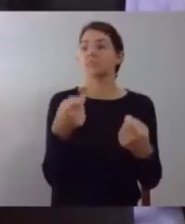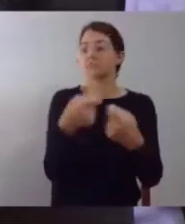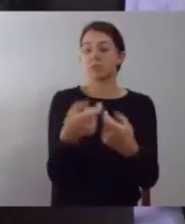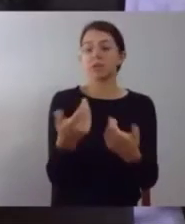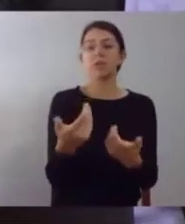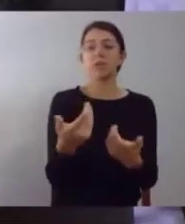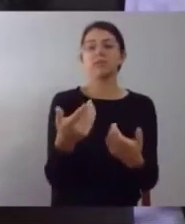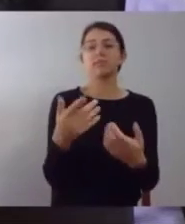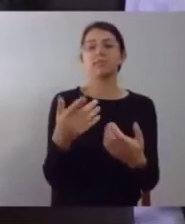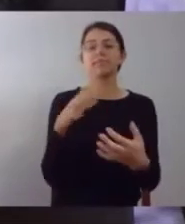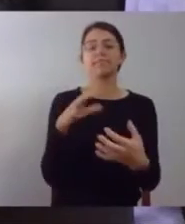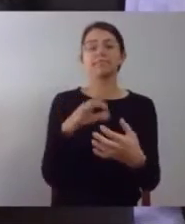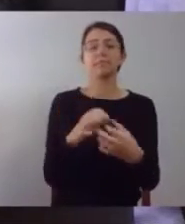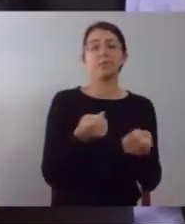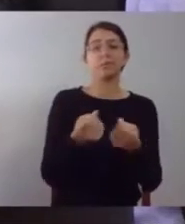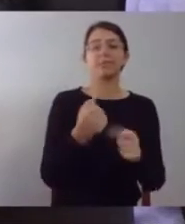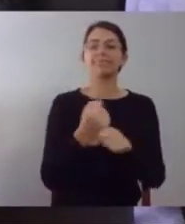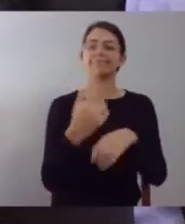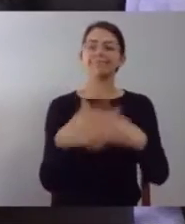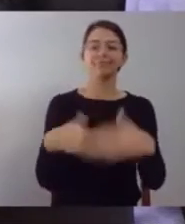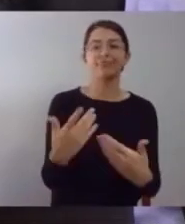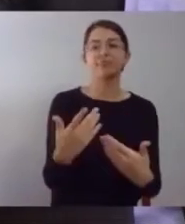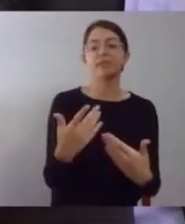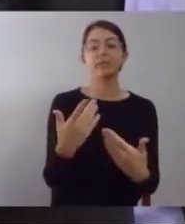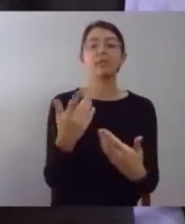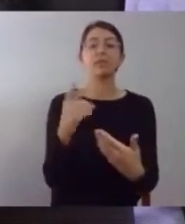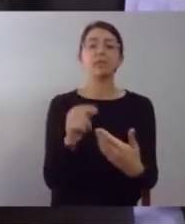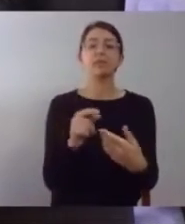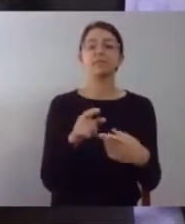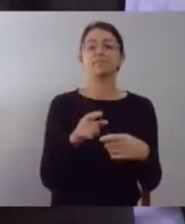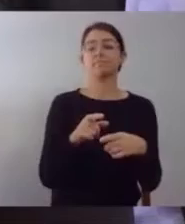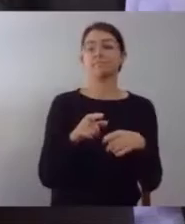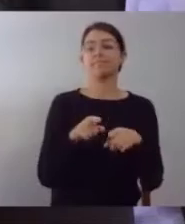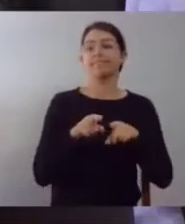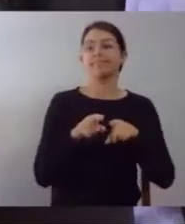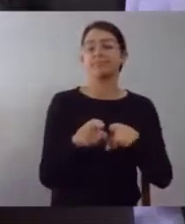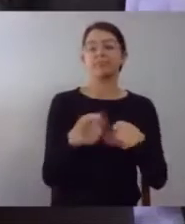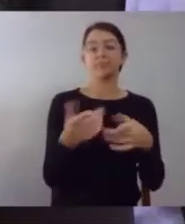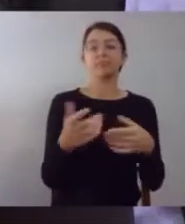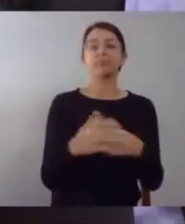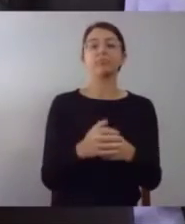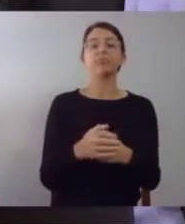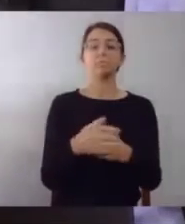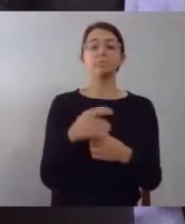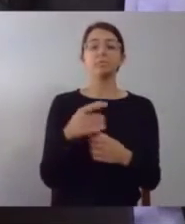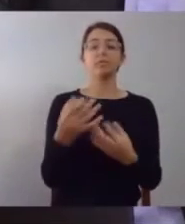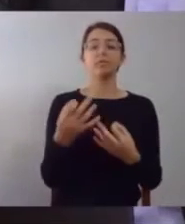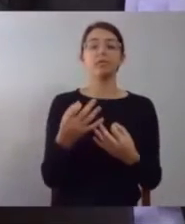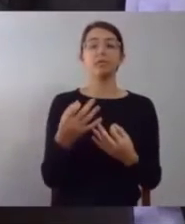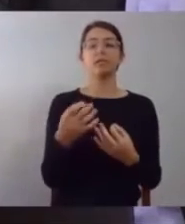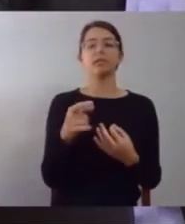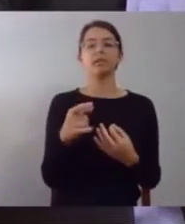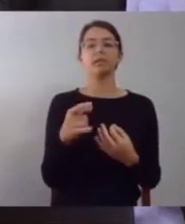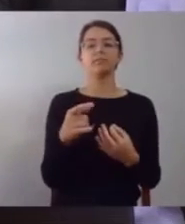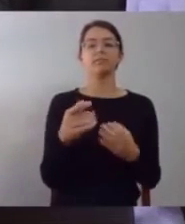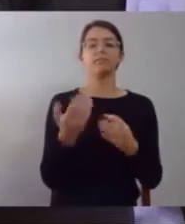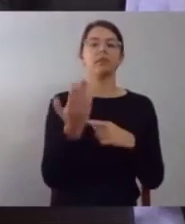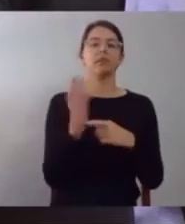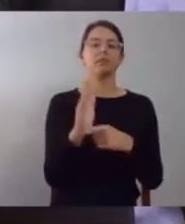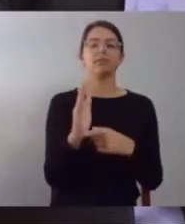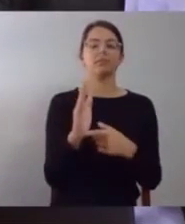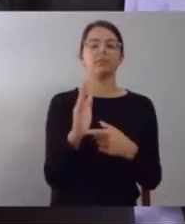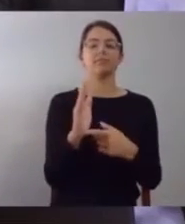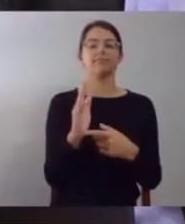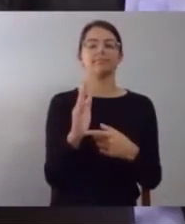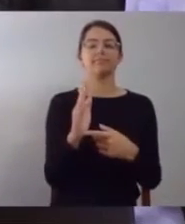pretende dinâmico e em linha com as alterações do texto. Diz ainda que é exemplo paradigmático disso os